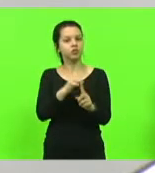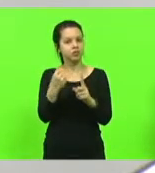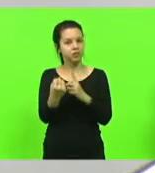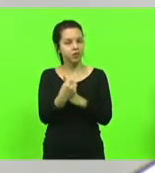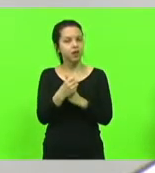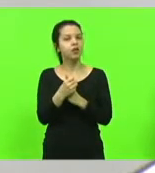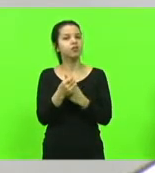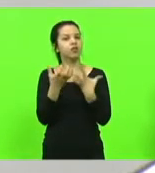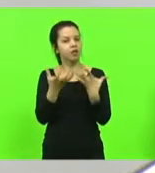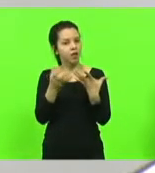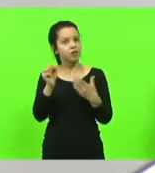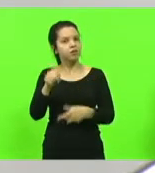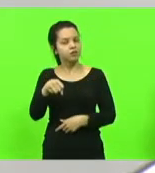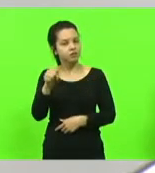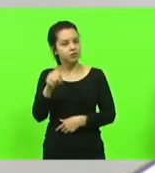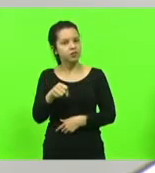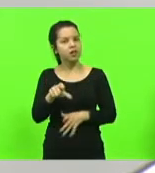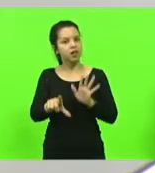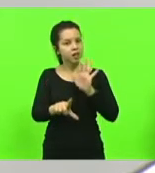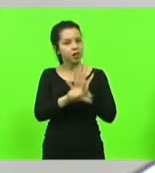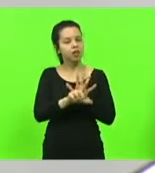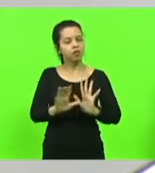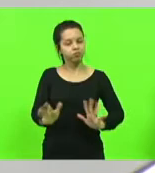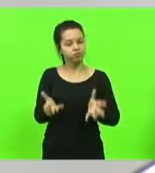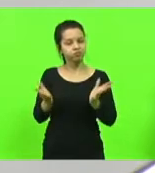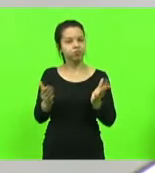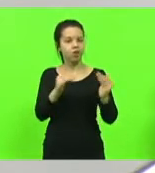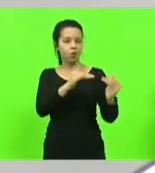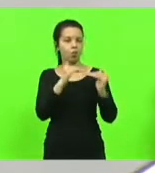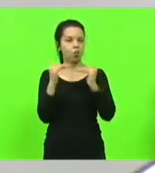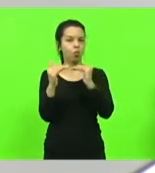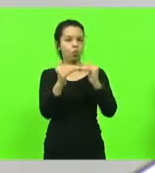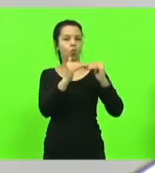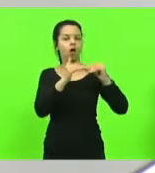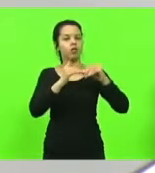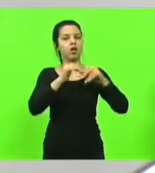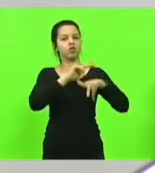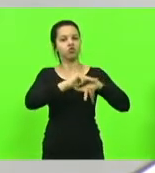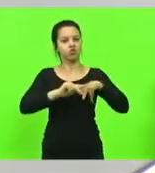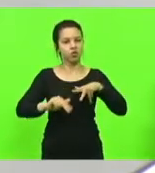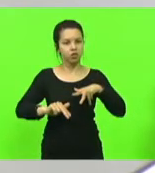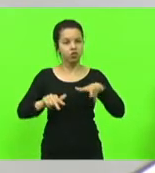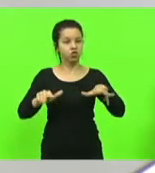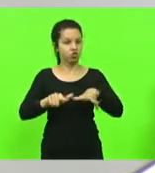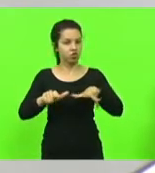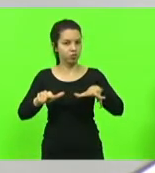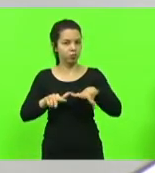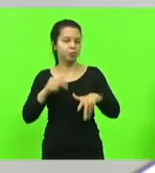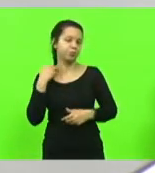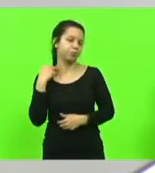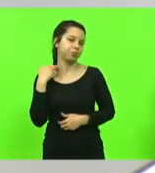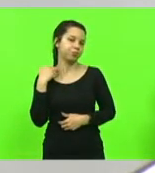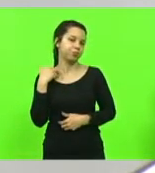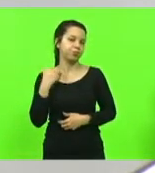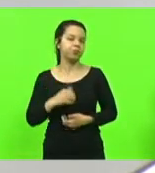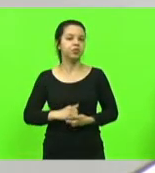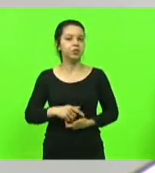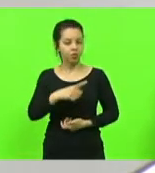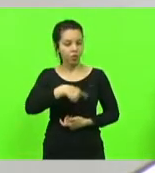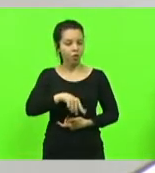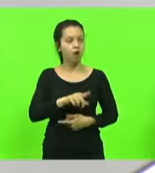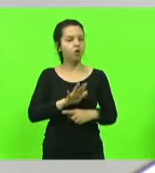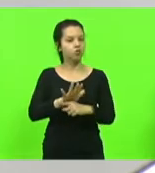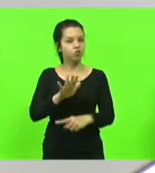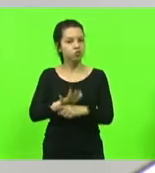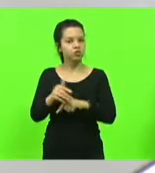que promovam a equidade de gênero. E é muito bom ver que estamos contribuindo para que o trabalho desta casa repercuta